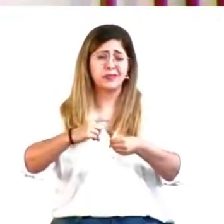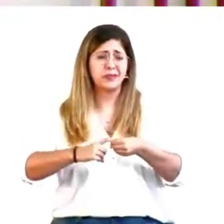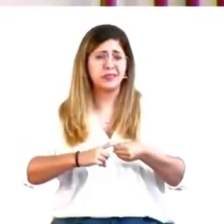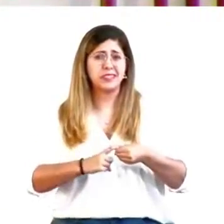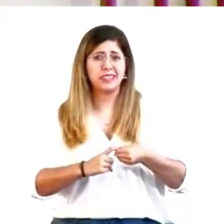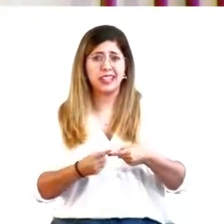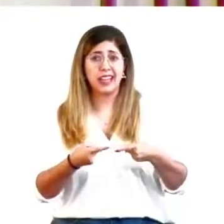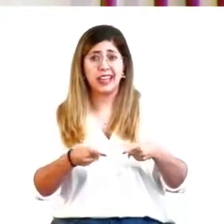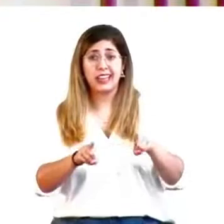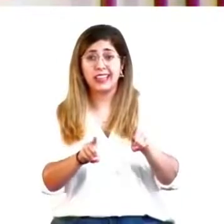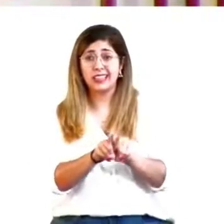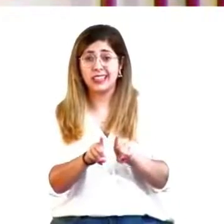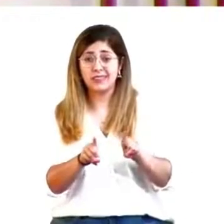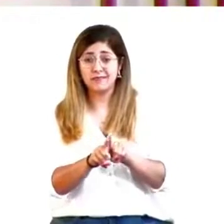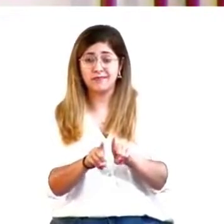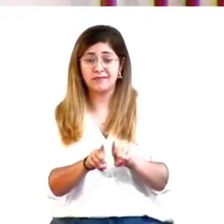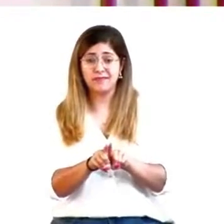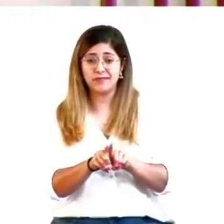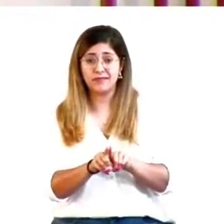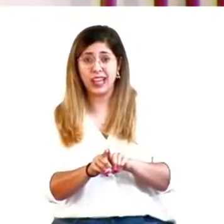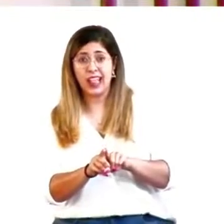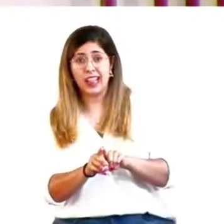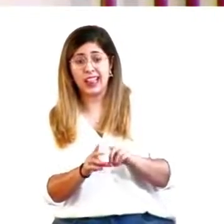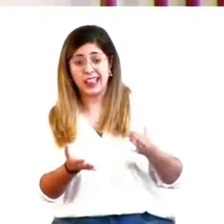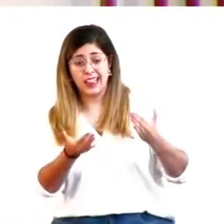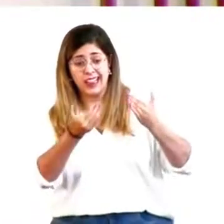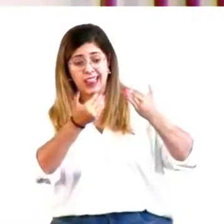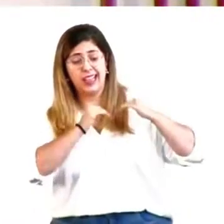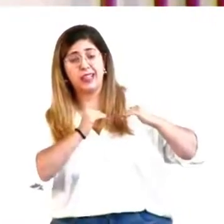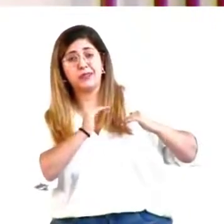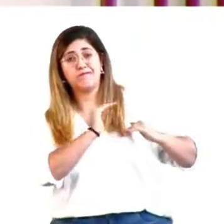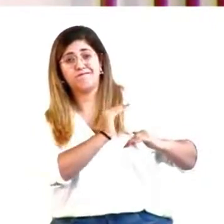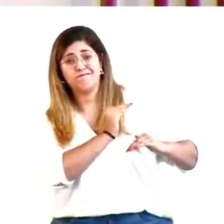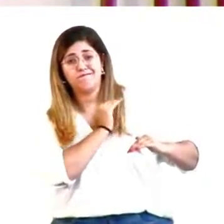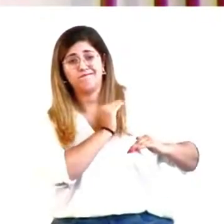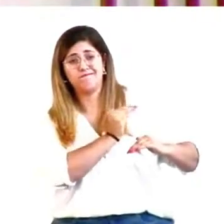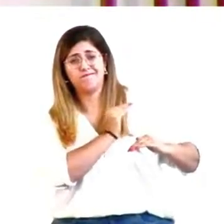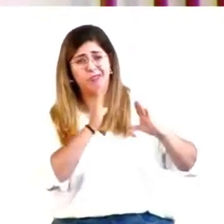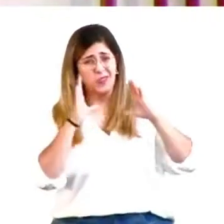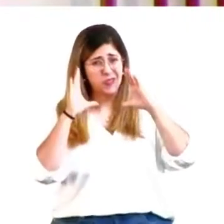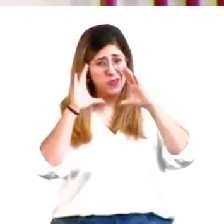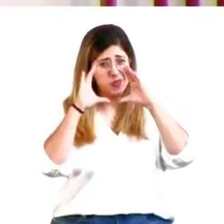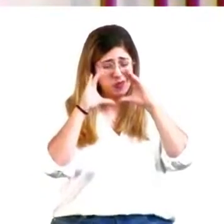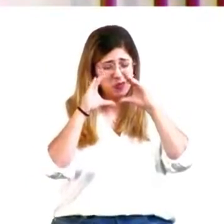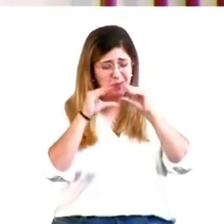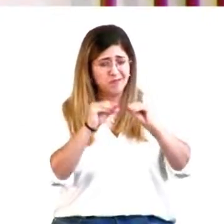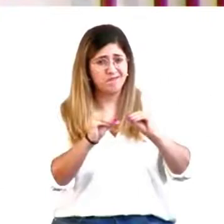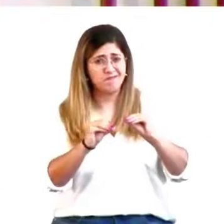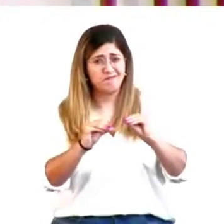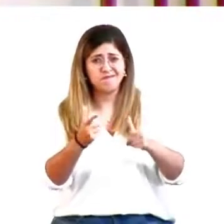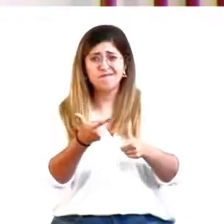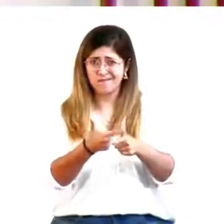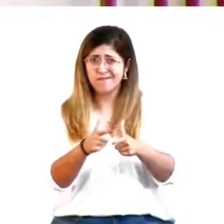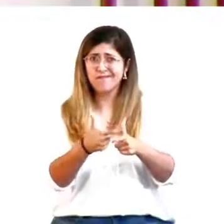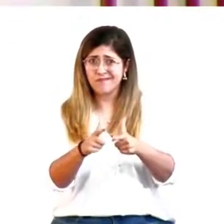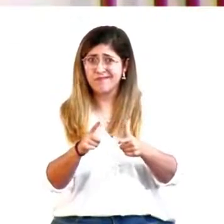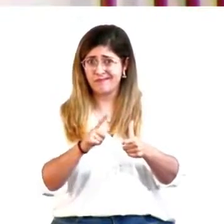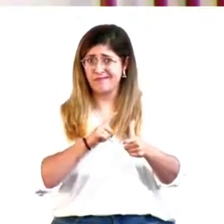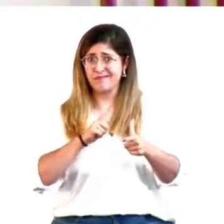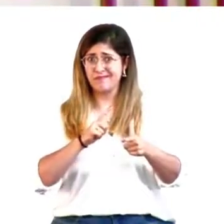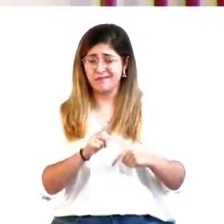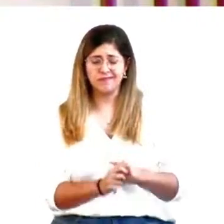para dentro das pessoas. Agora há um problema.